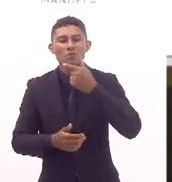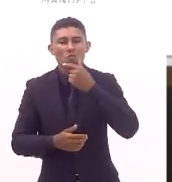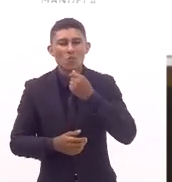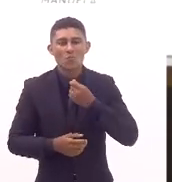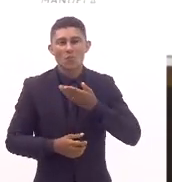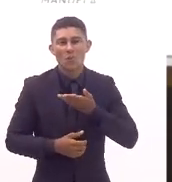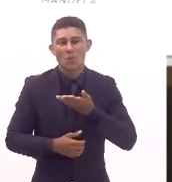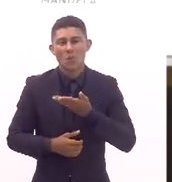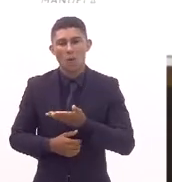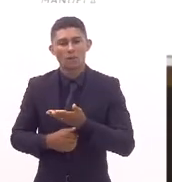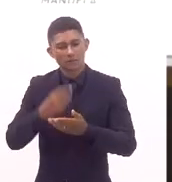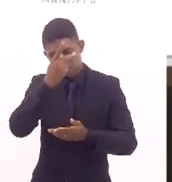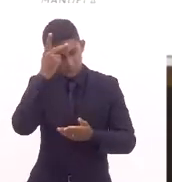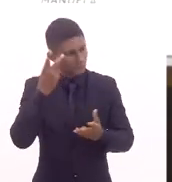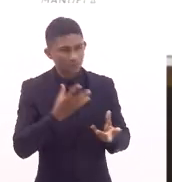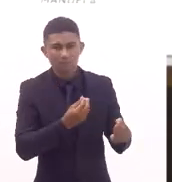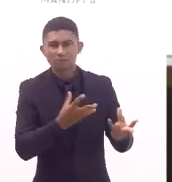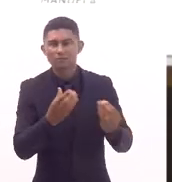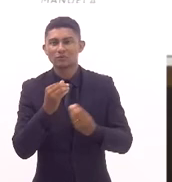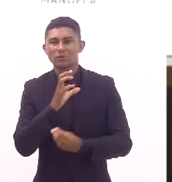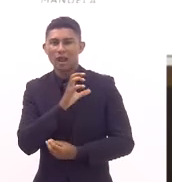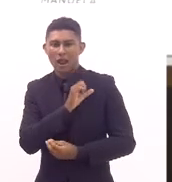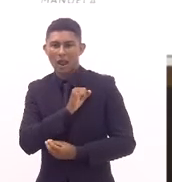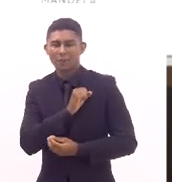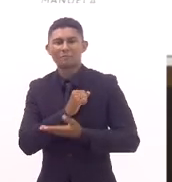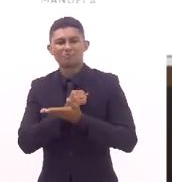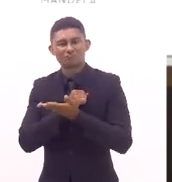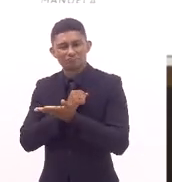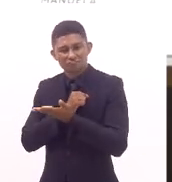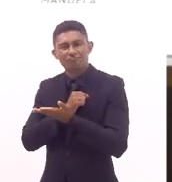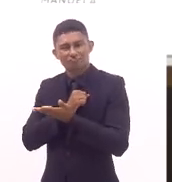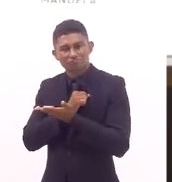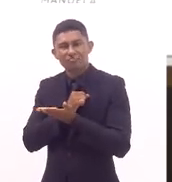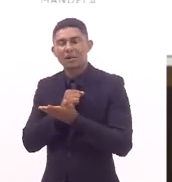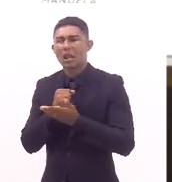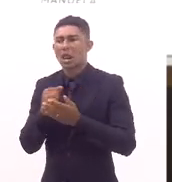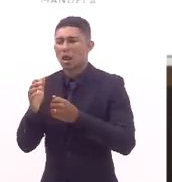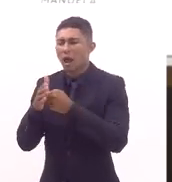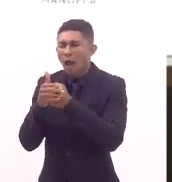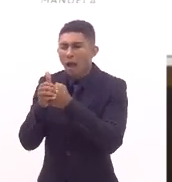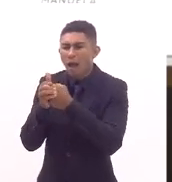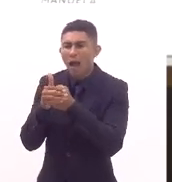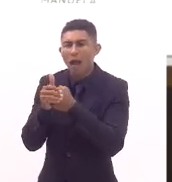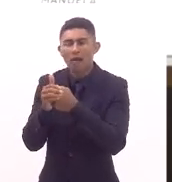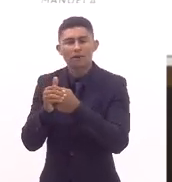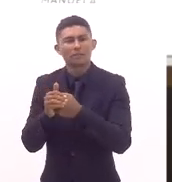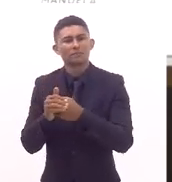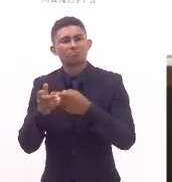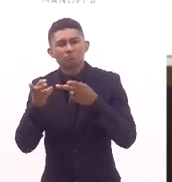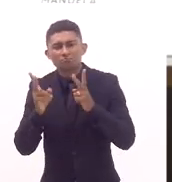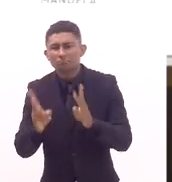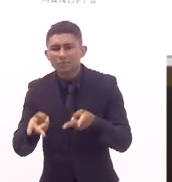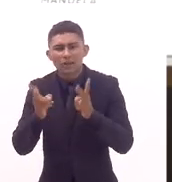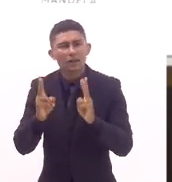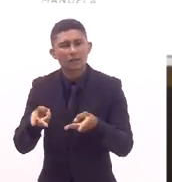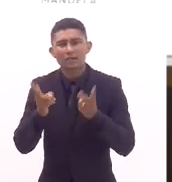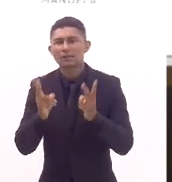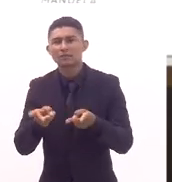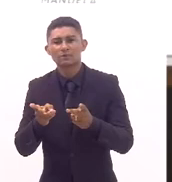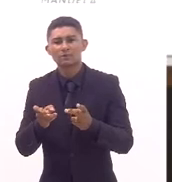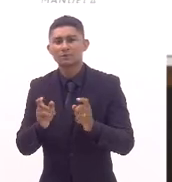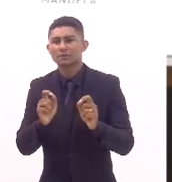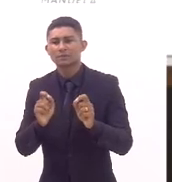chamado uma pessoa carinhosa que sempre fez com que